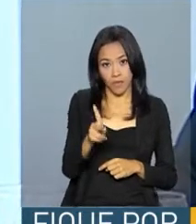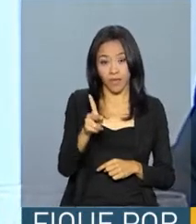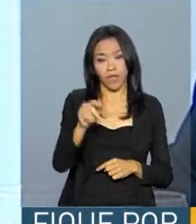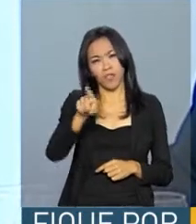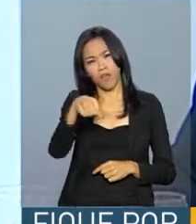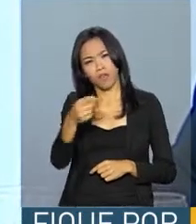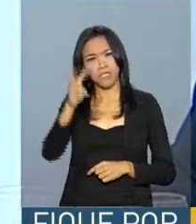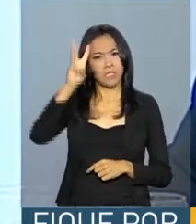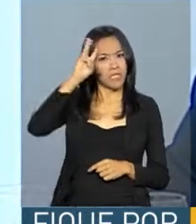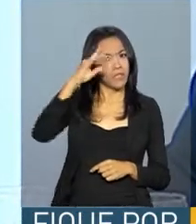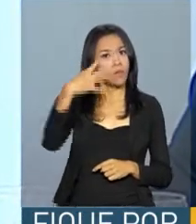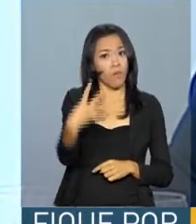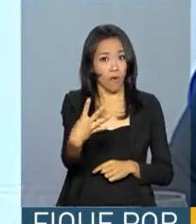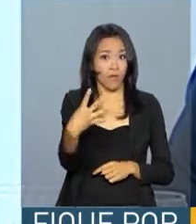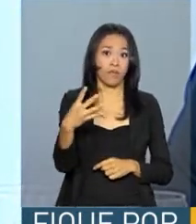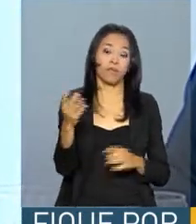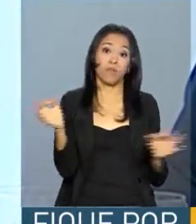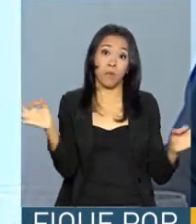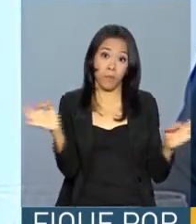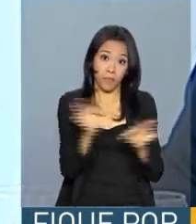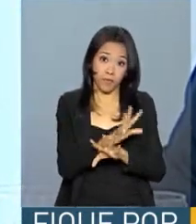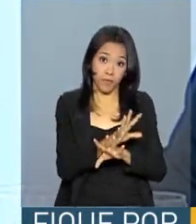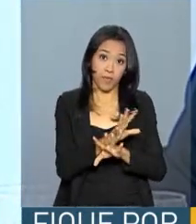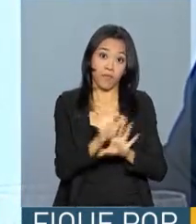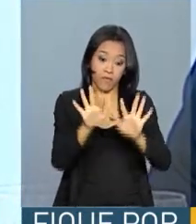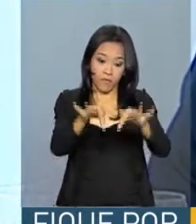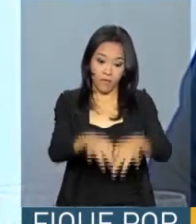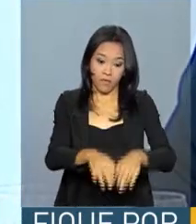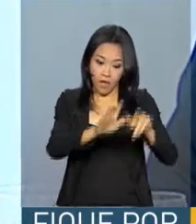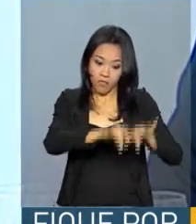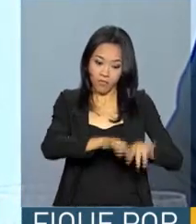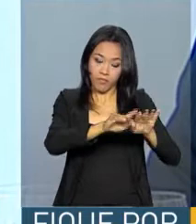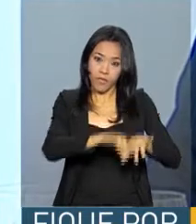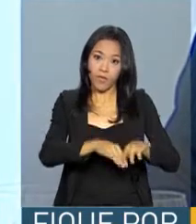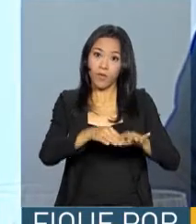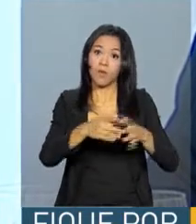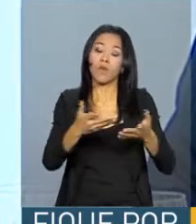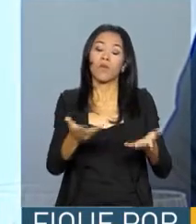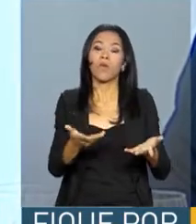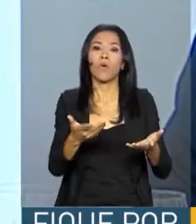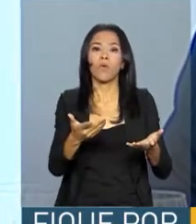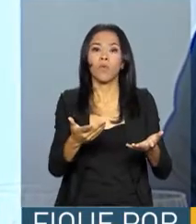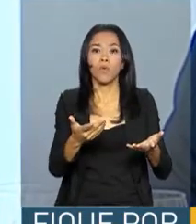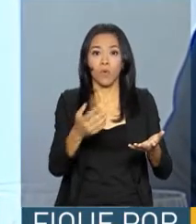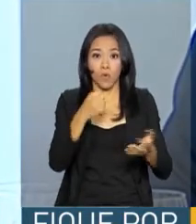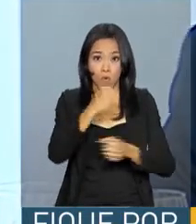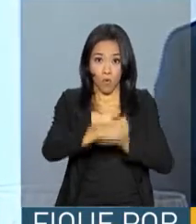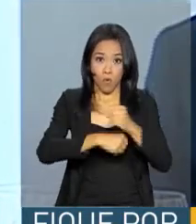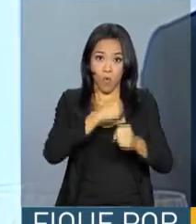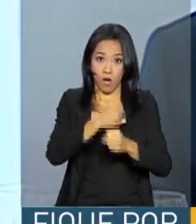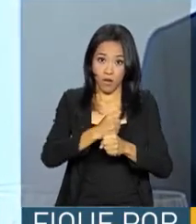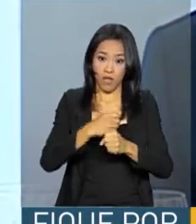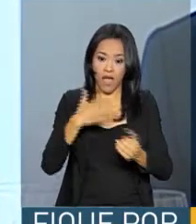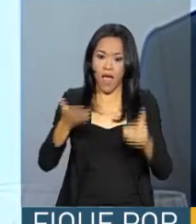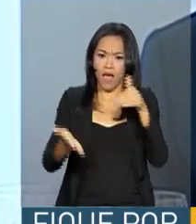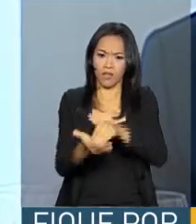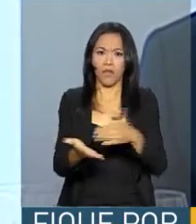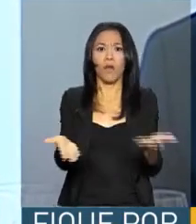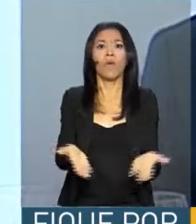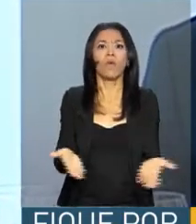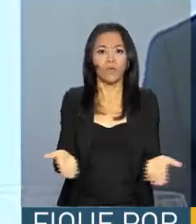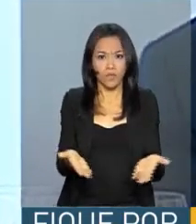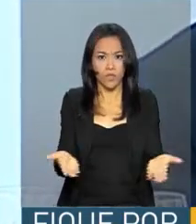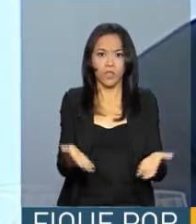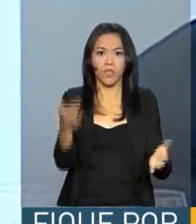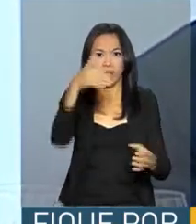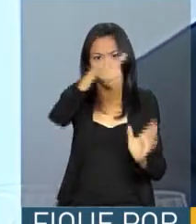o ano legislativo para reeditar a medida provisória. Como ela caiu nesses dias, o ano legislativo vai até hoje, né? Até dia 22,